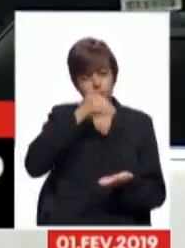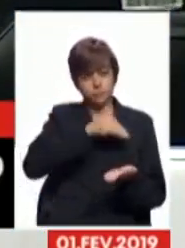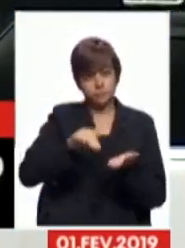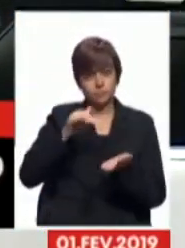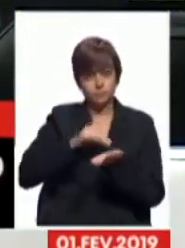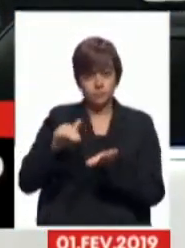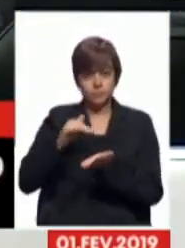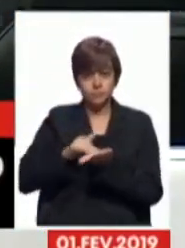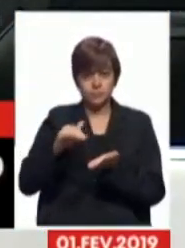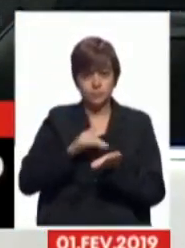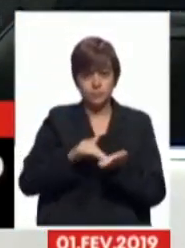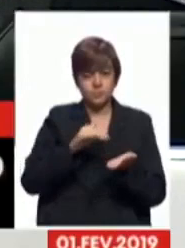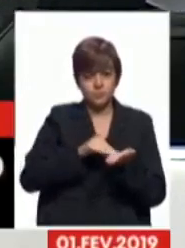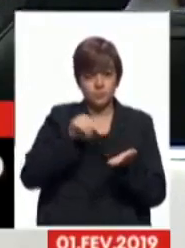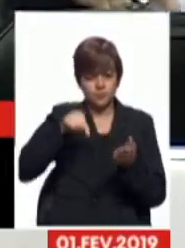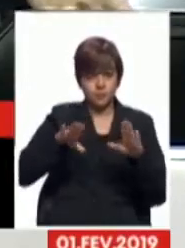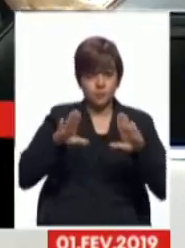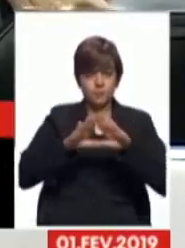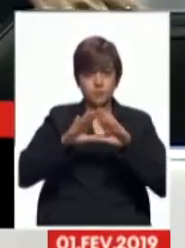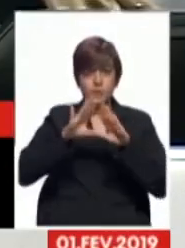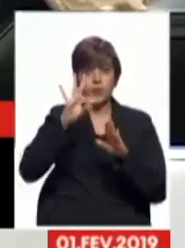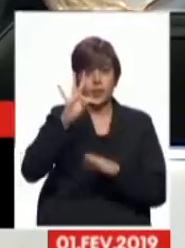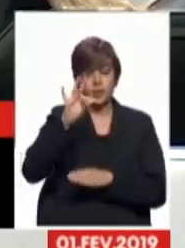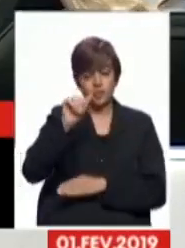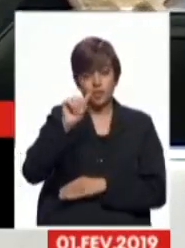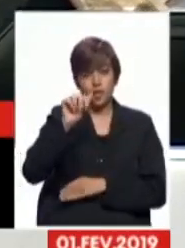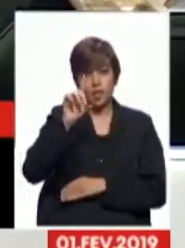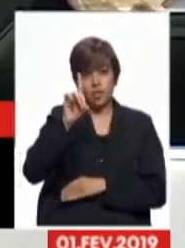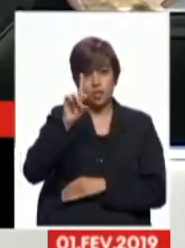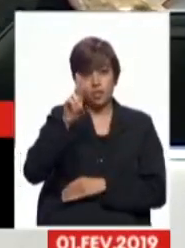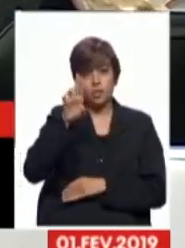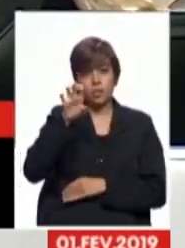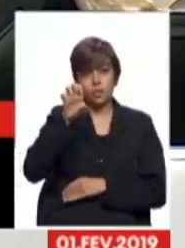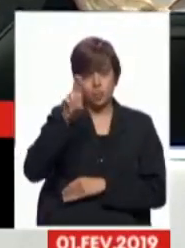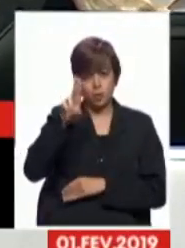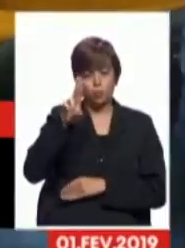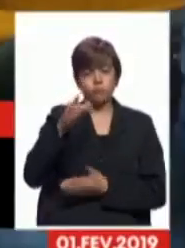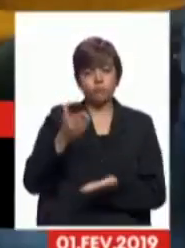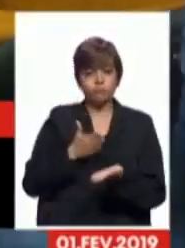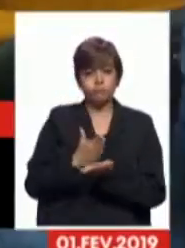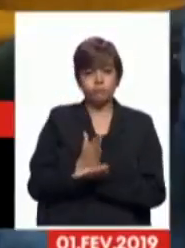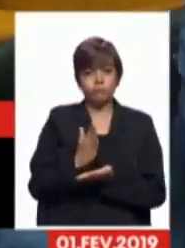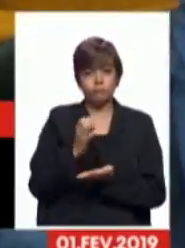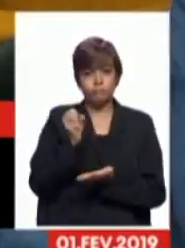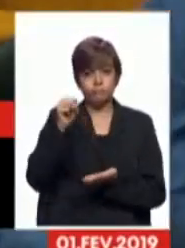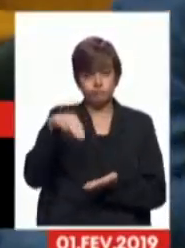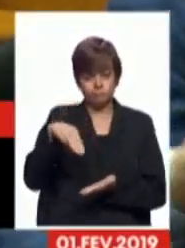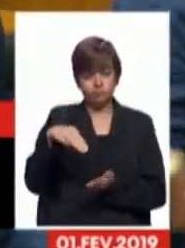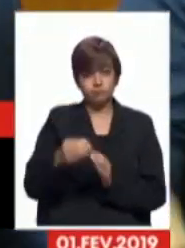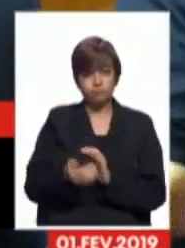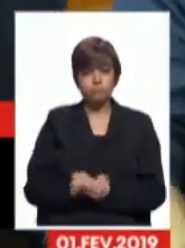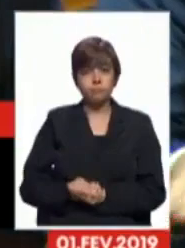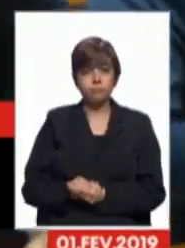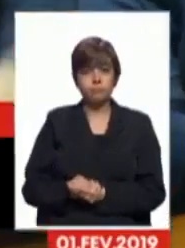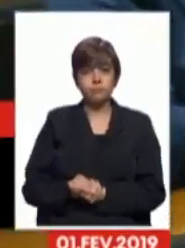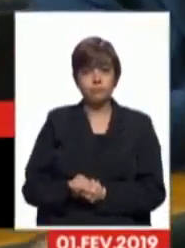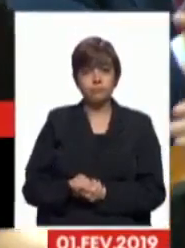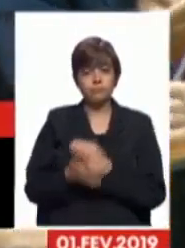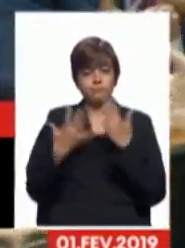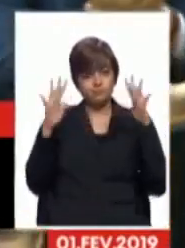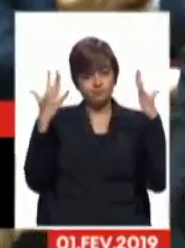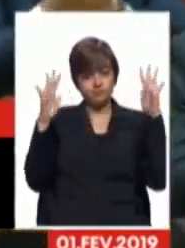primeiro secretário da Assembleia Legislativa o deputado Tadeu Martins Leite.